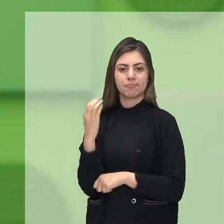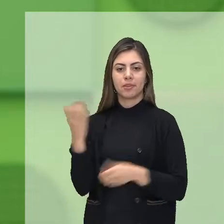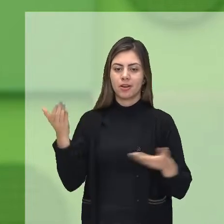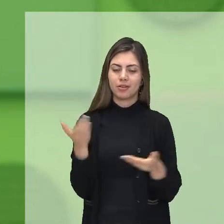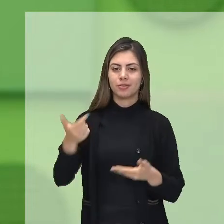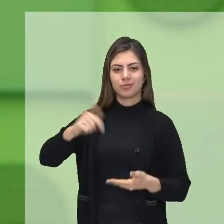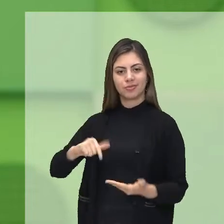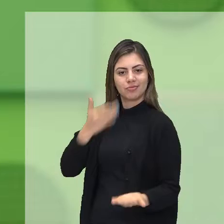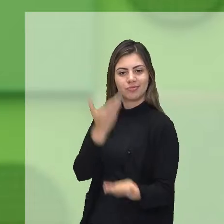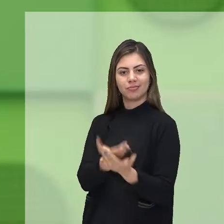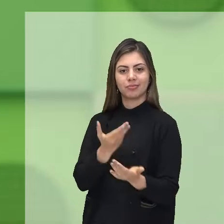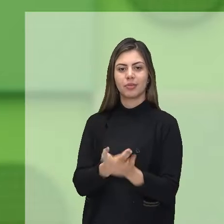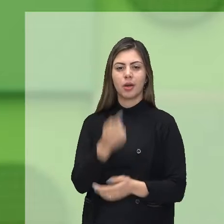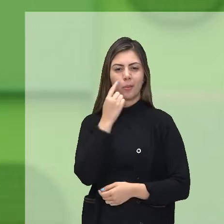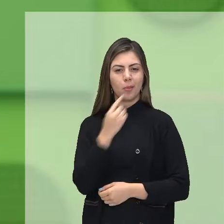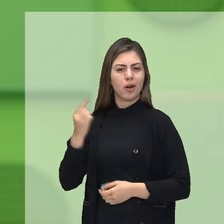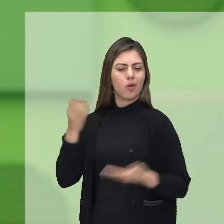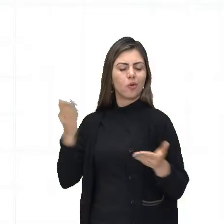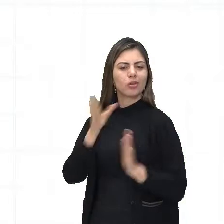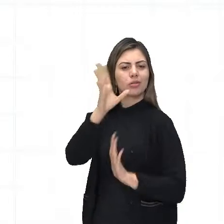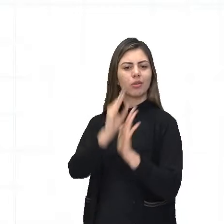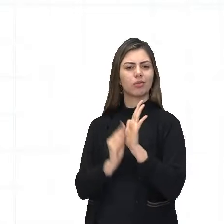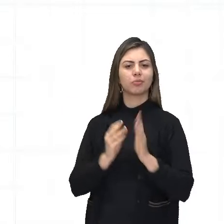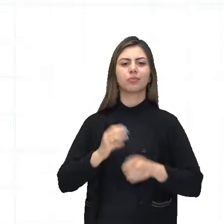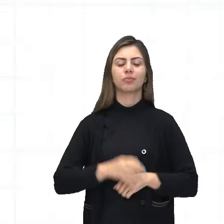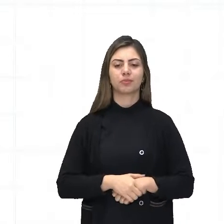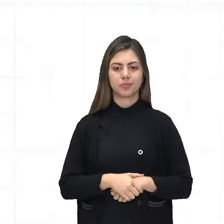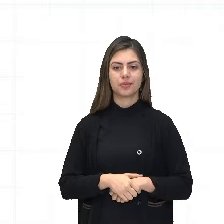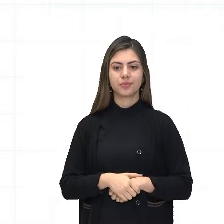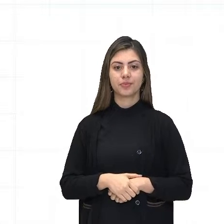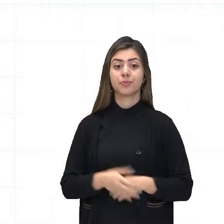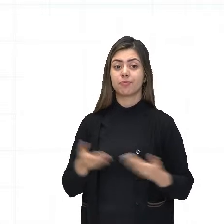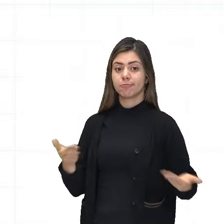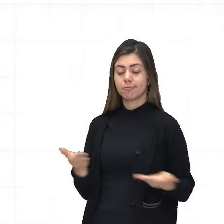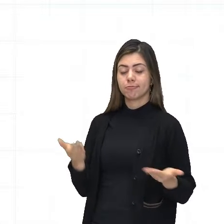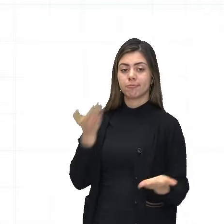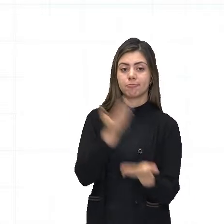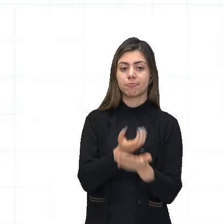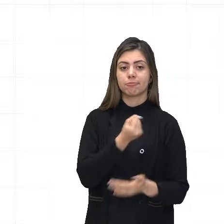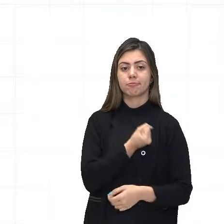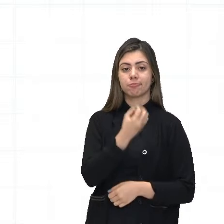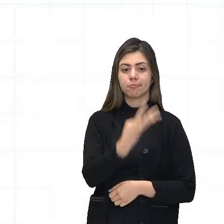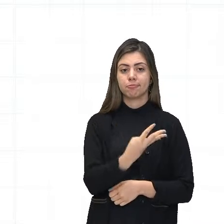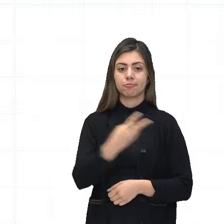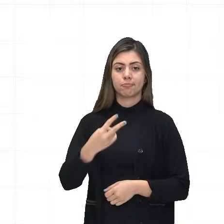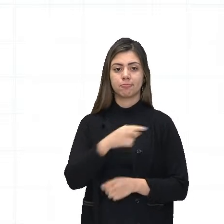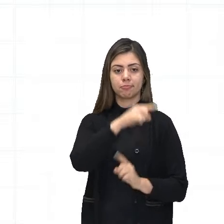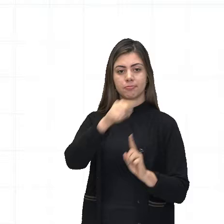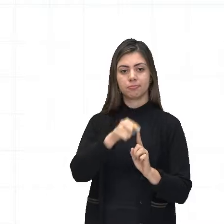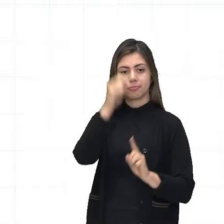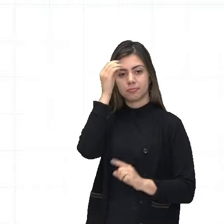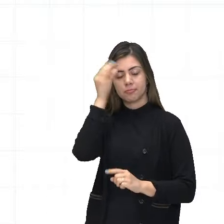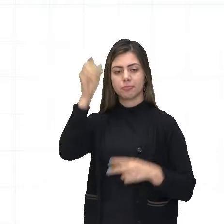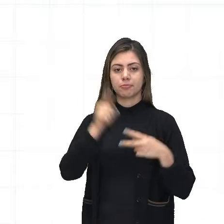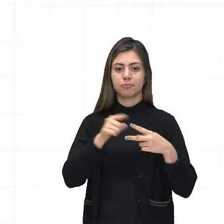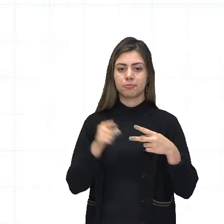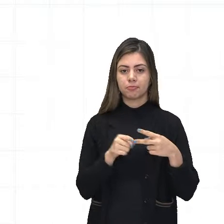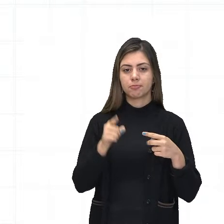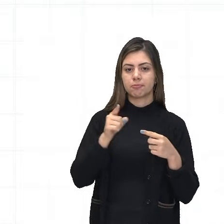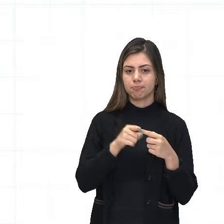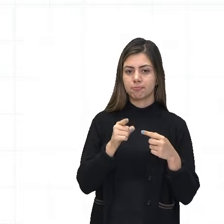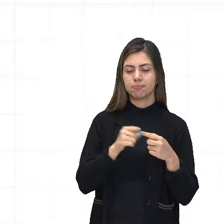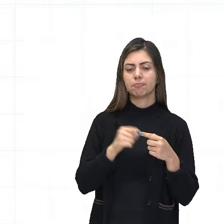uma aula. Vamos ver o assunto da nossa aula. A nossa aula de número 42 tem por objeto de